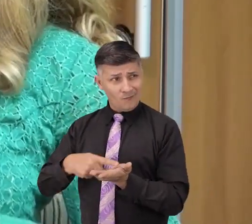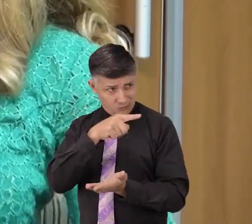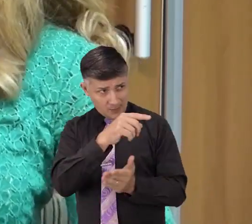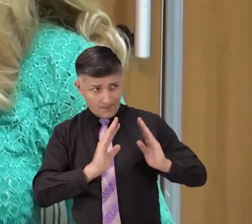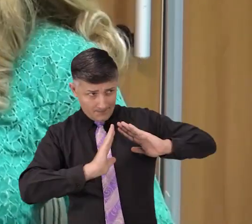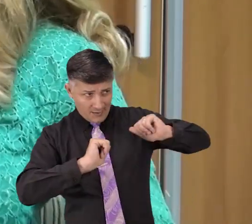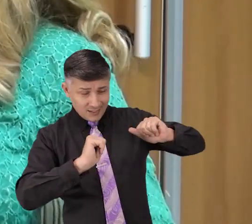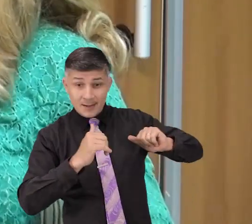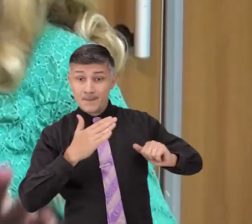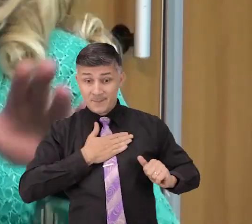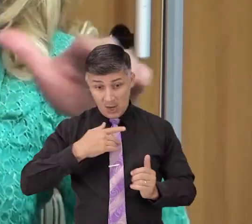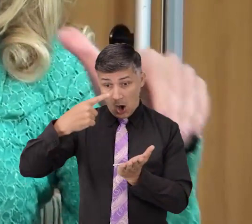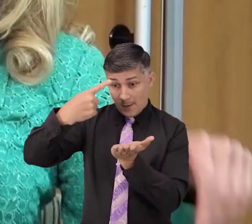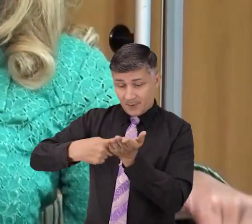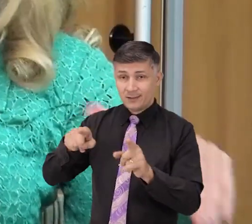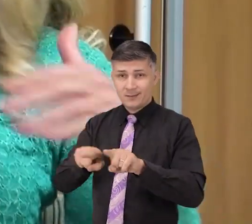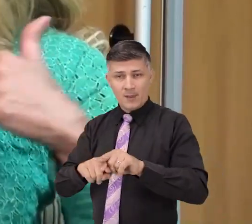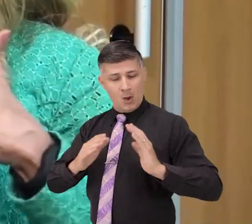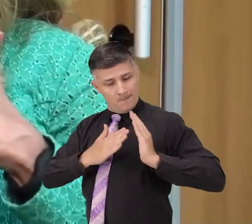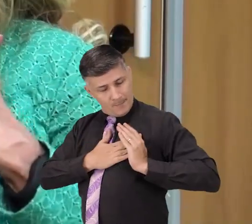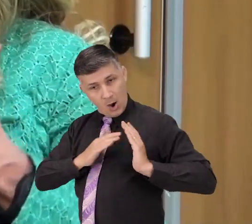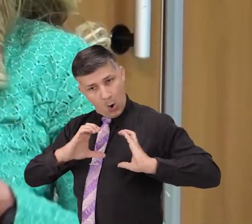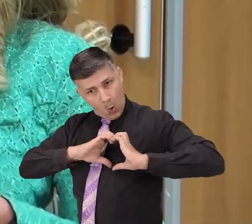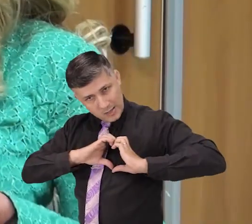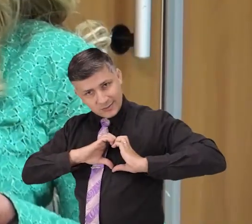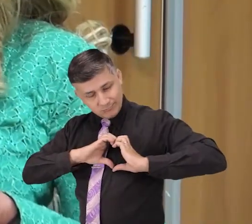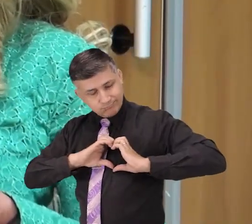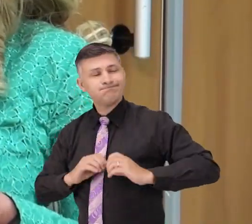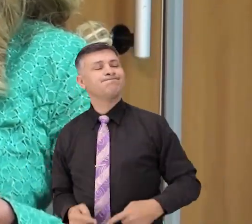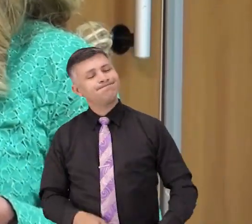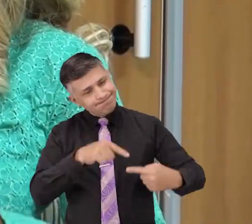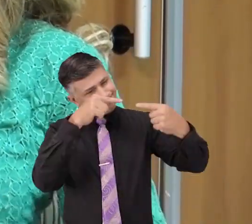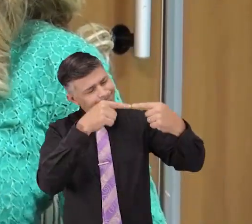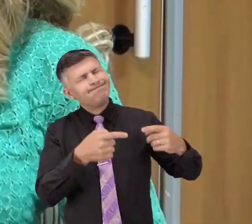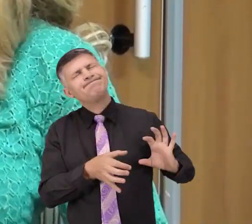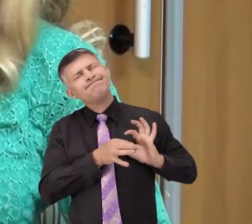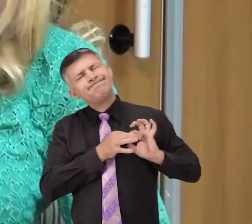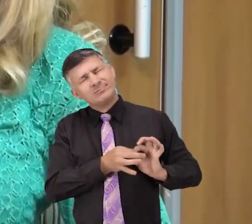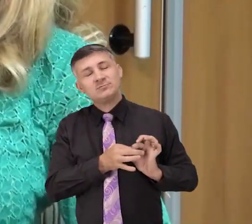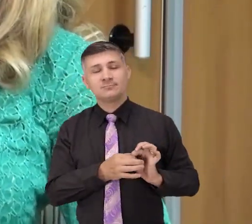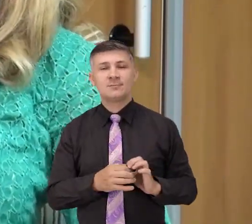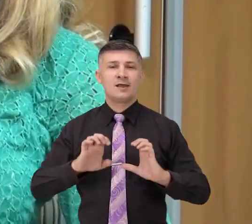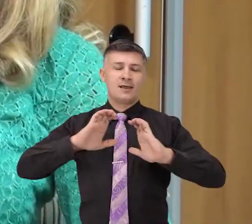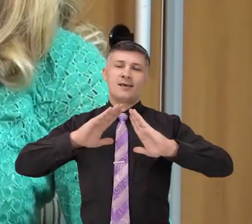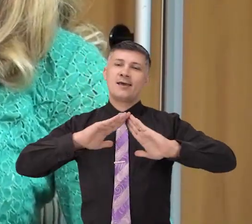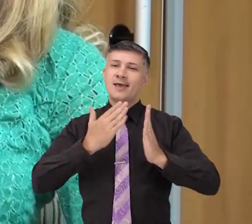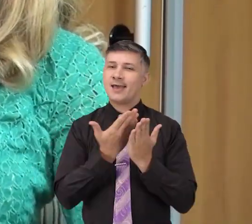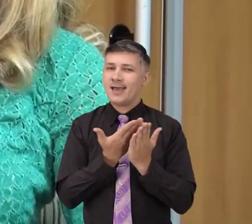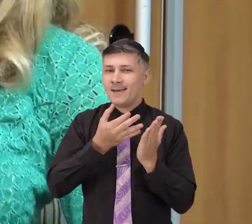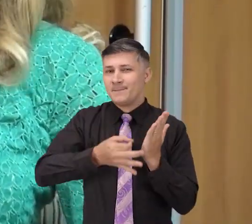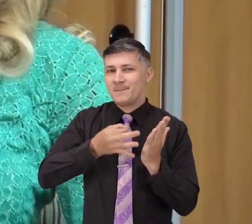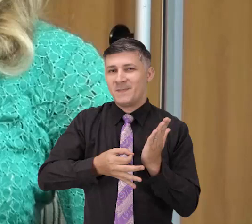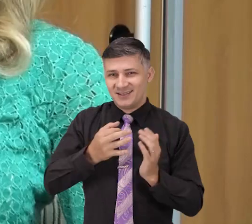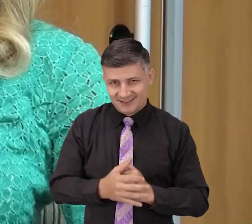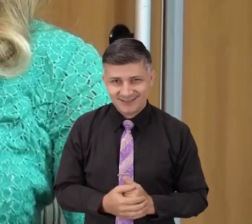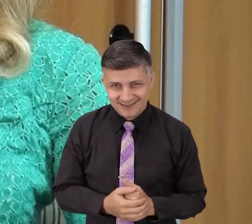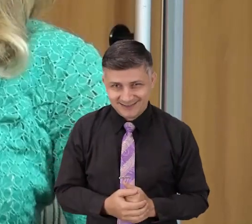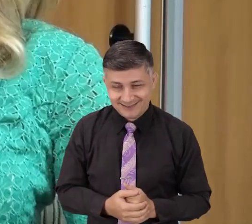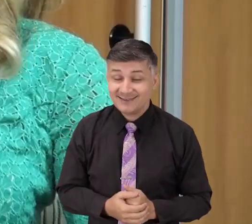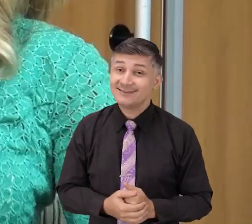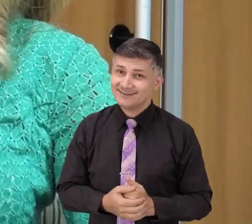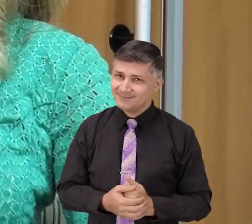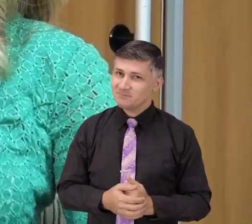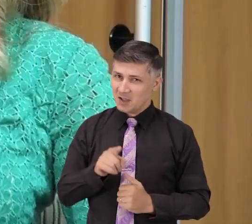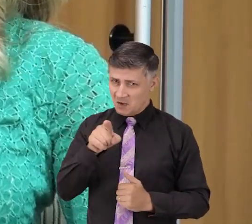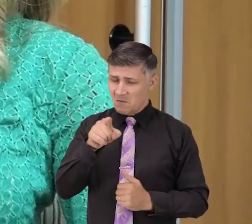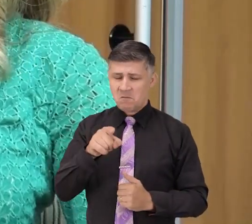um espaço... Não, a minha agenda e meu coração um espaço para Emerge, né? Você sabe que eu não exagero quando